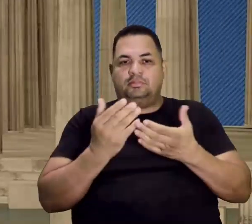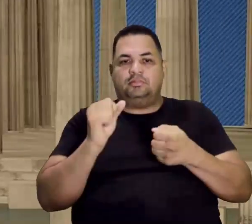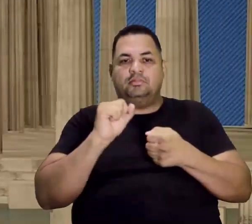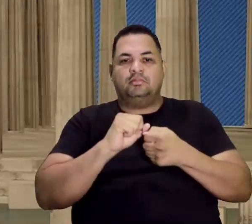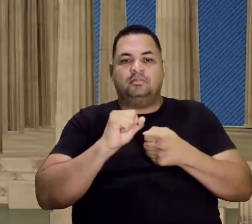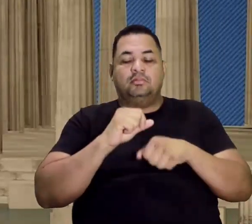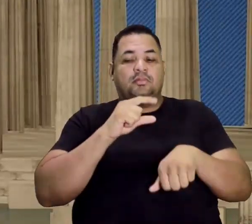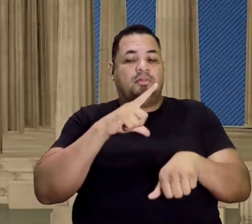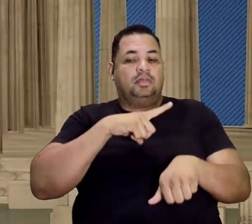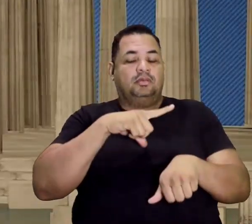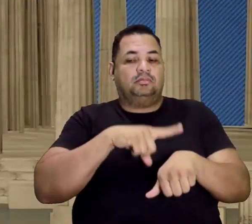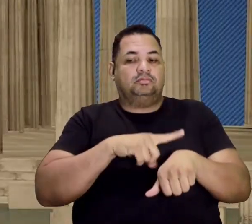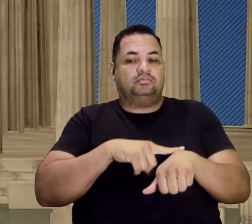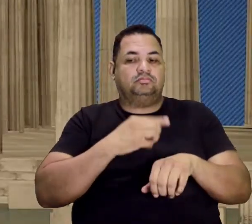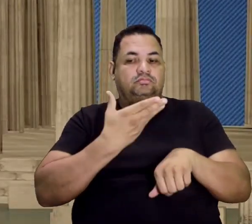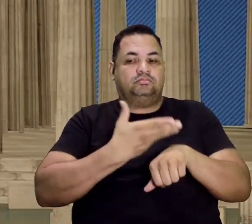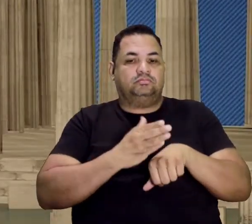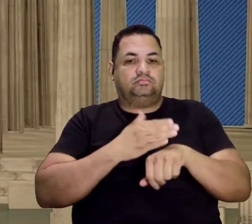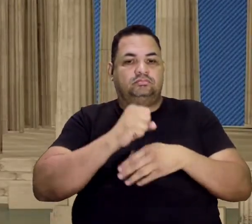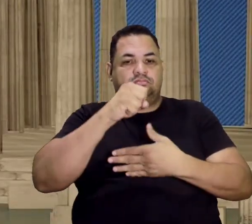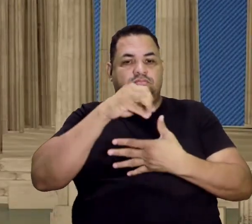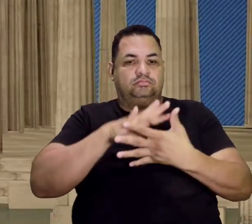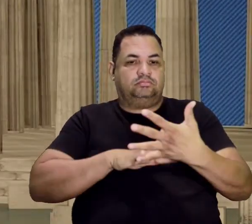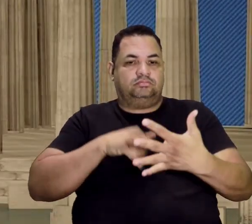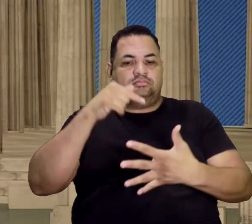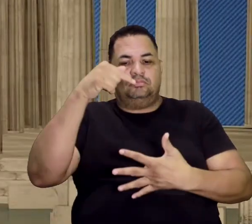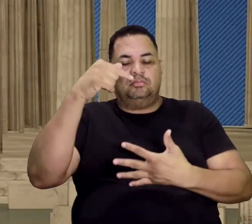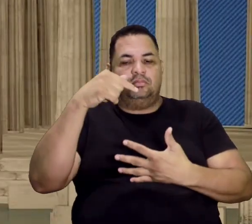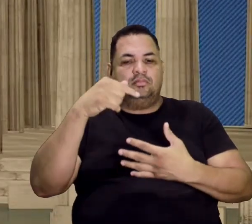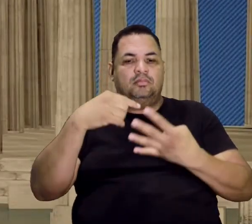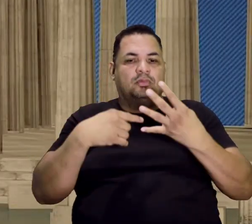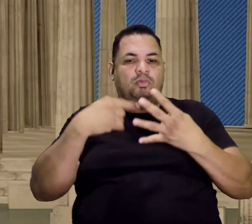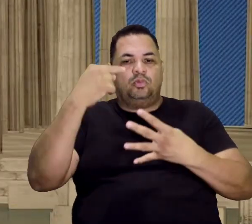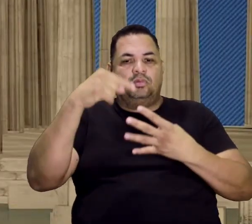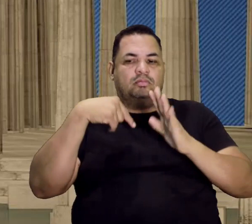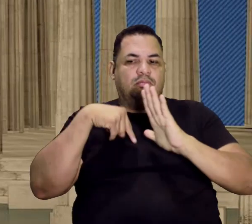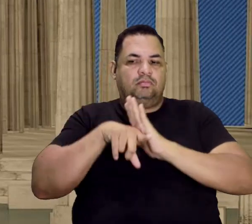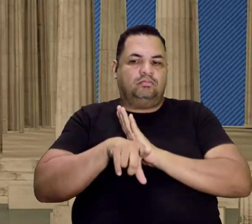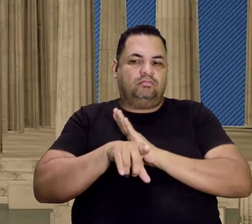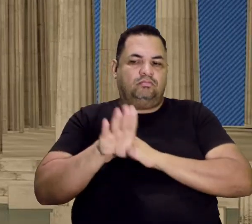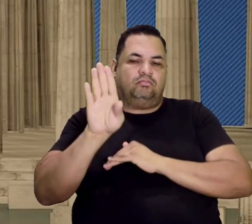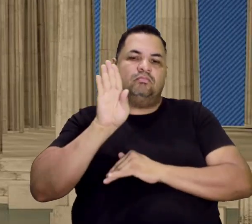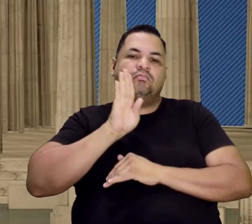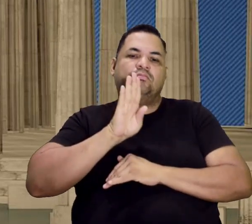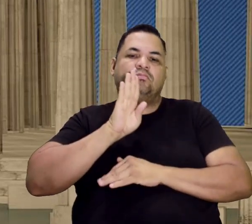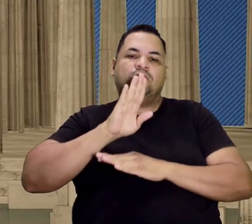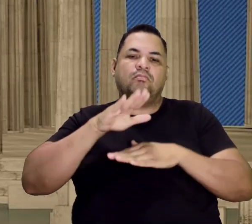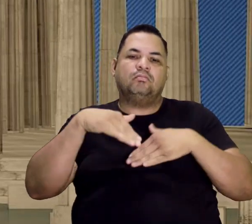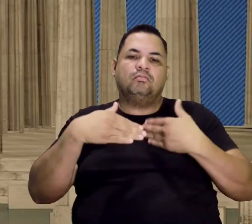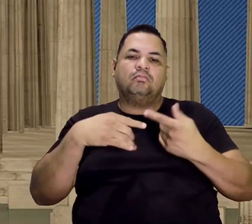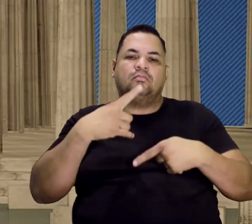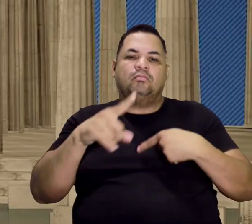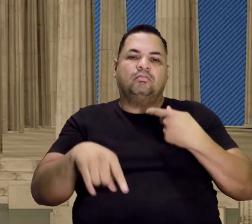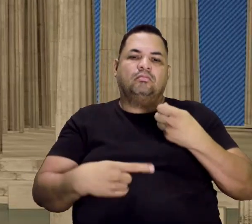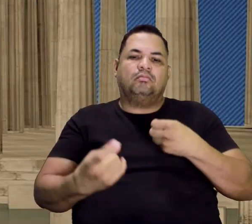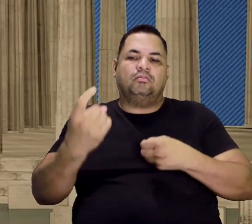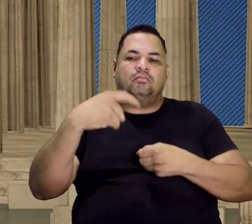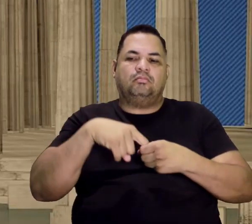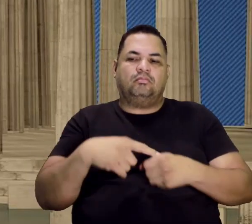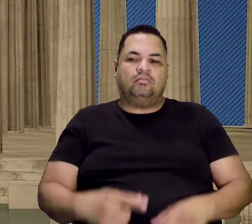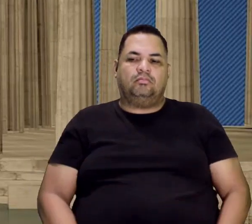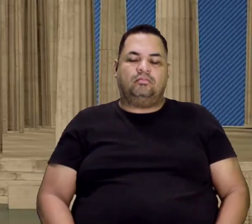agora vão ter um tempo para fazer o exercício. 4 perguntas, bem legal. E a gente volta daqui a